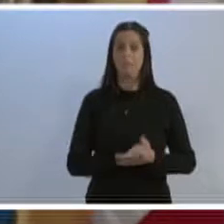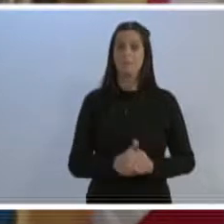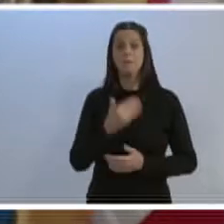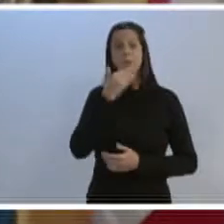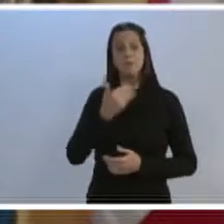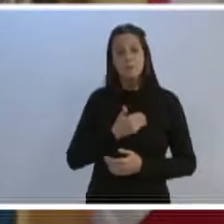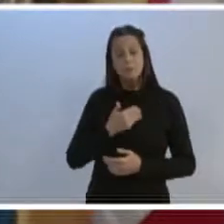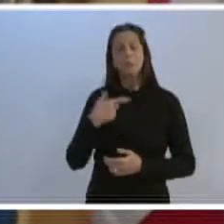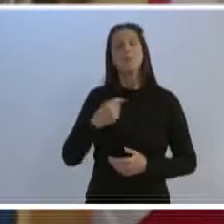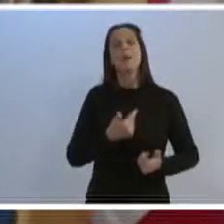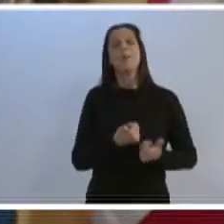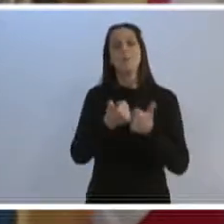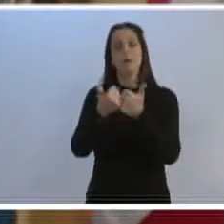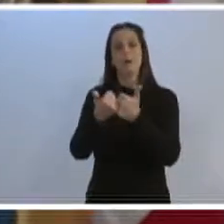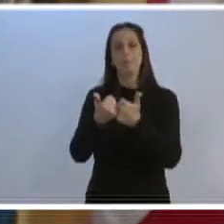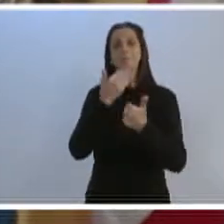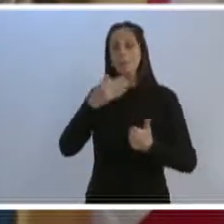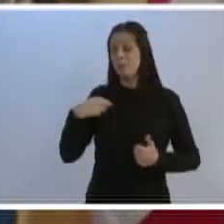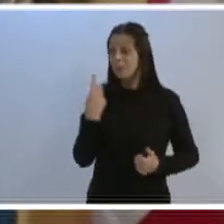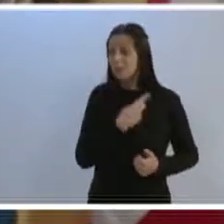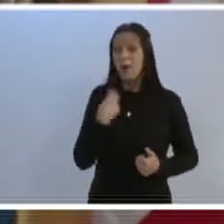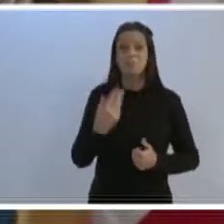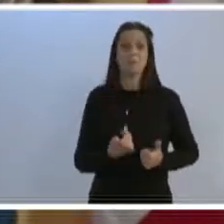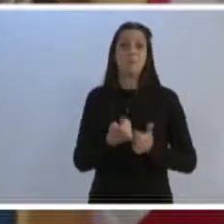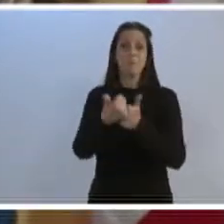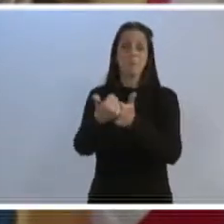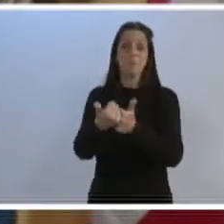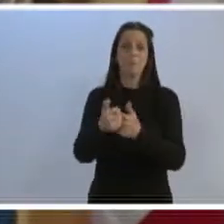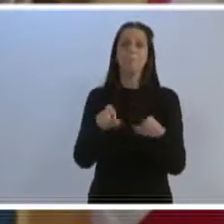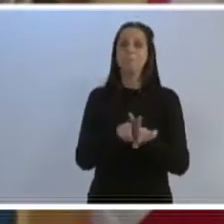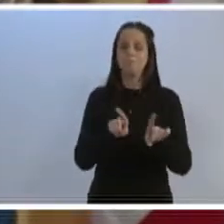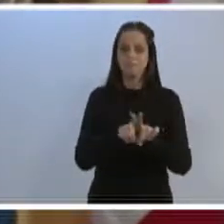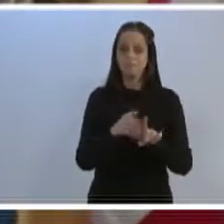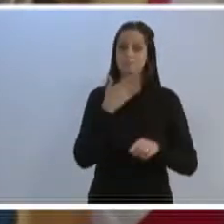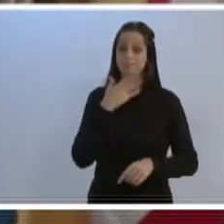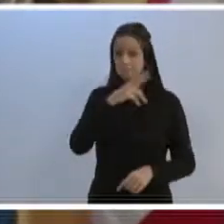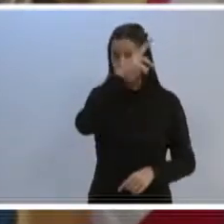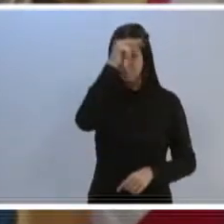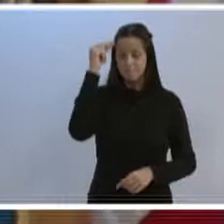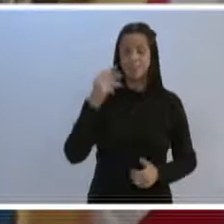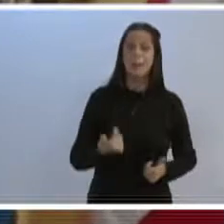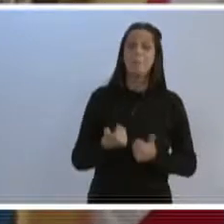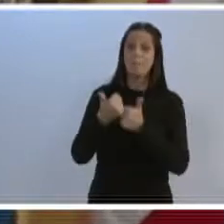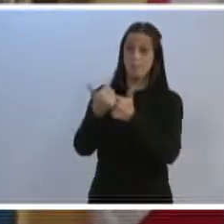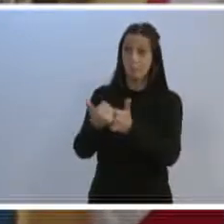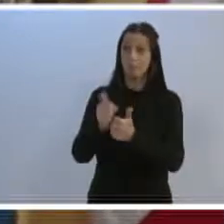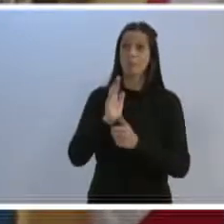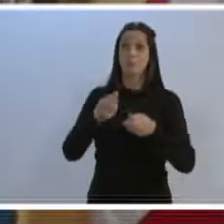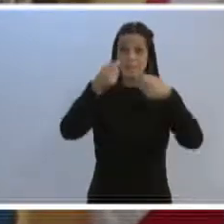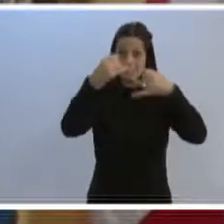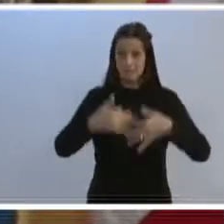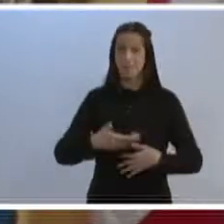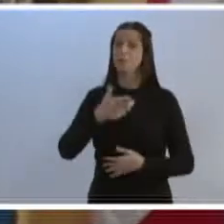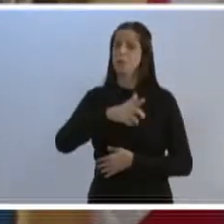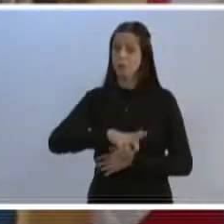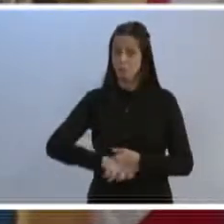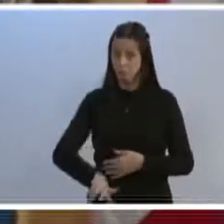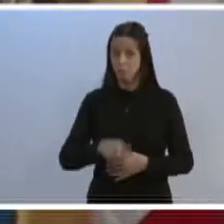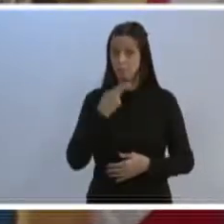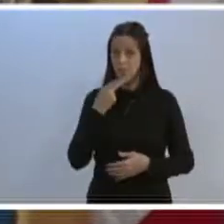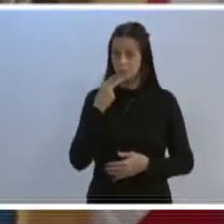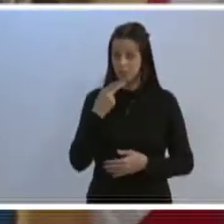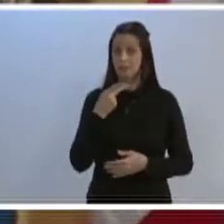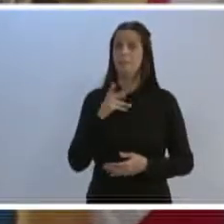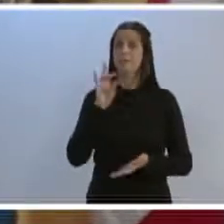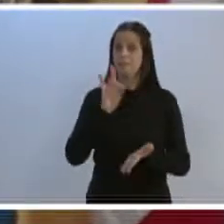apoio da câmara municipal estão solicitando apoio do prefeito municipal eu já disse aqui reafirmo que a parte mais